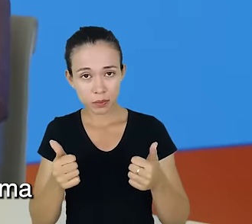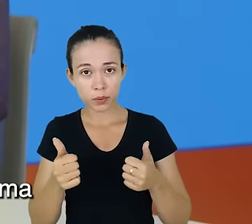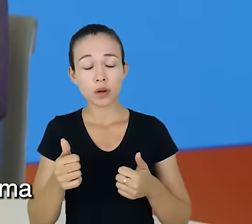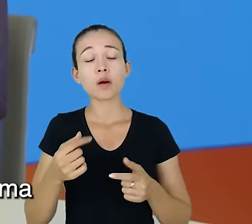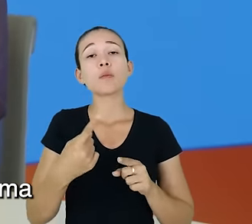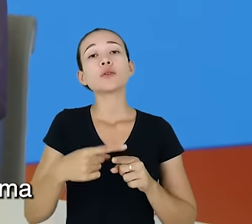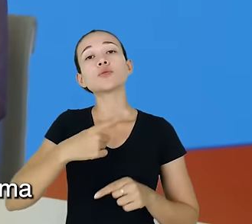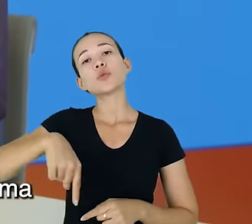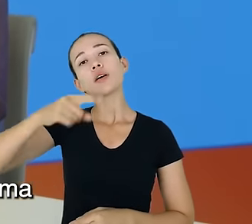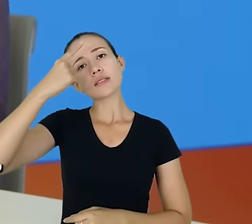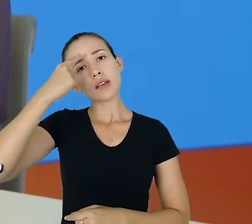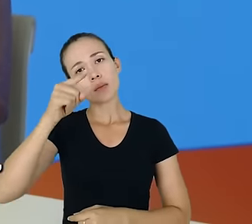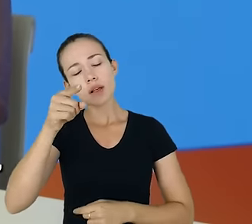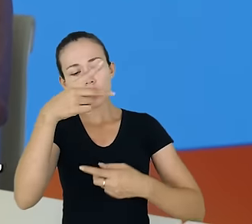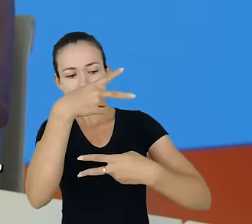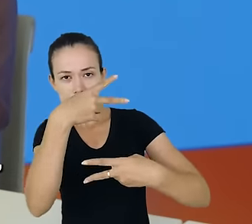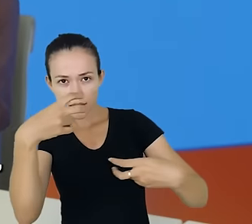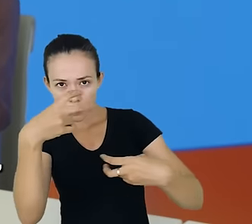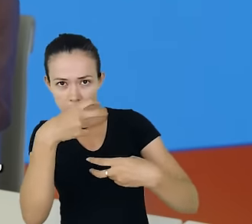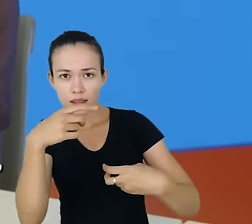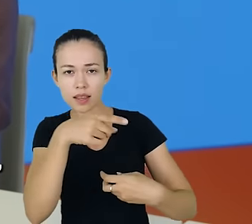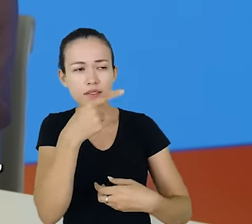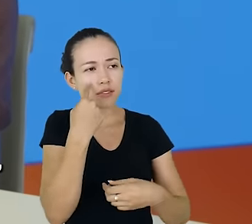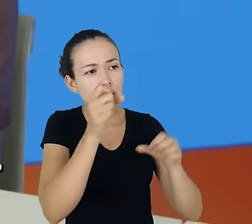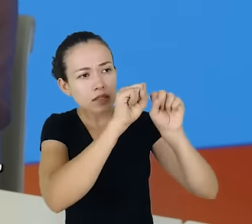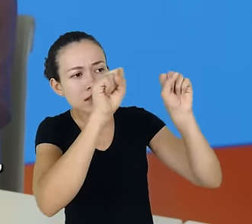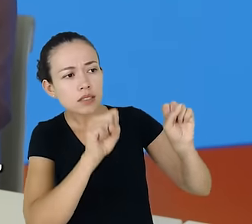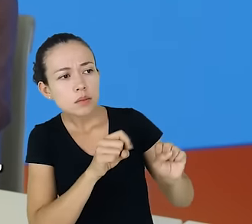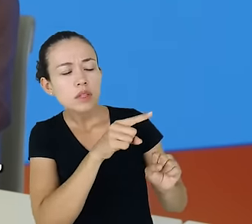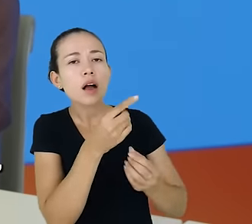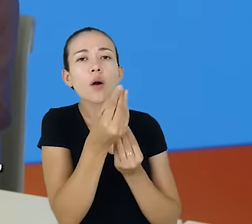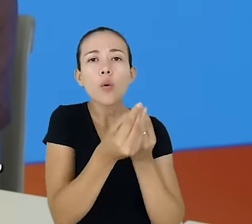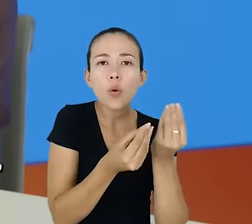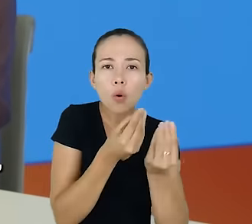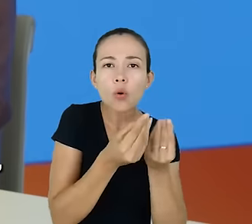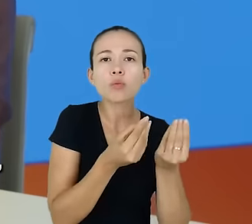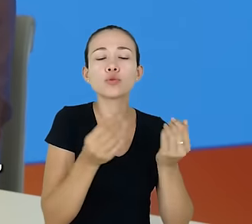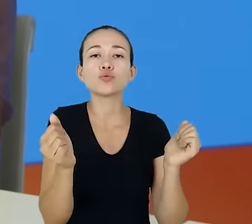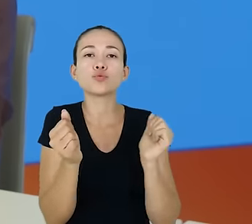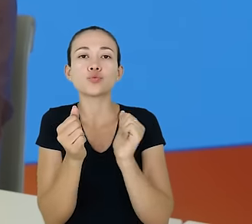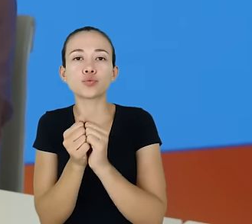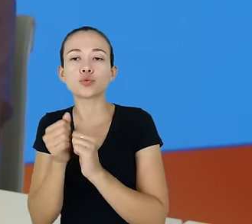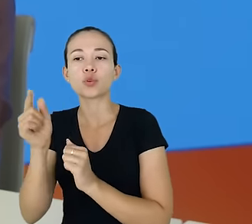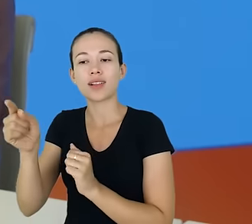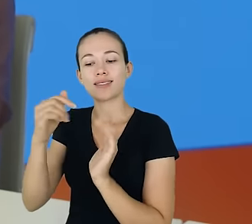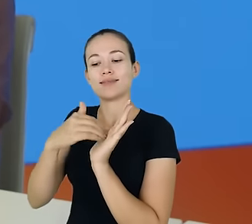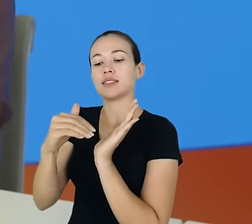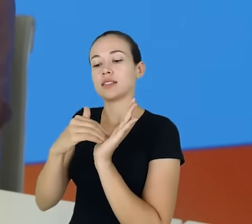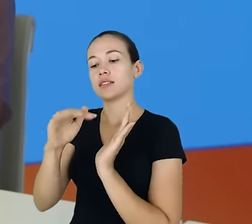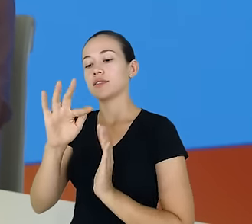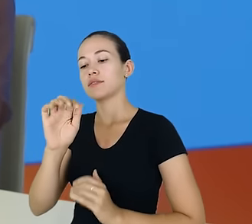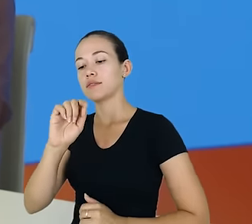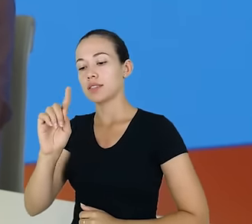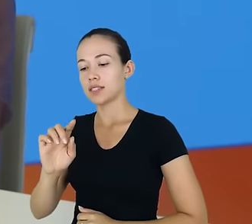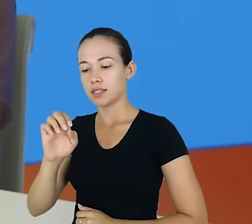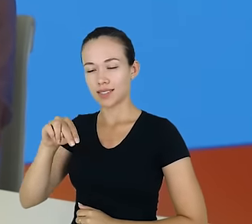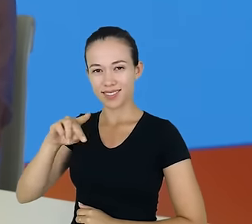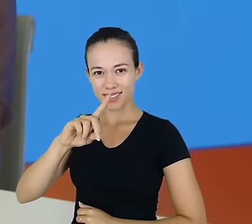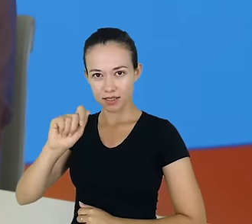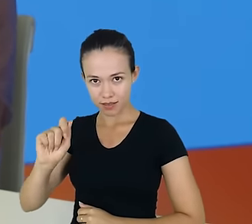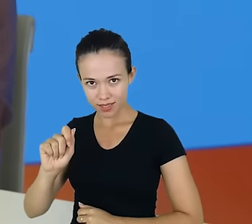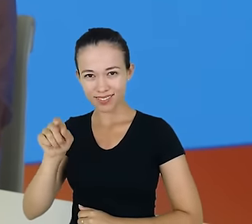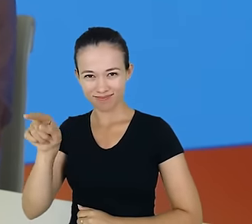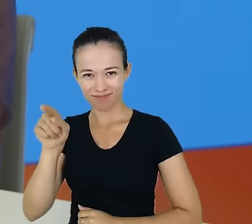sebrai pegou esse sistema junto com a Secretaria da Fazenda eu trato como um legado né bem interessante em que a secretaria da